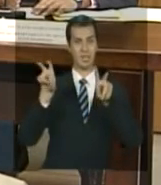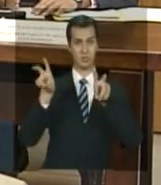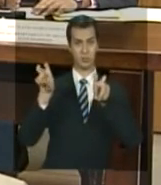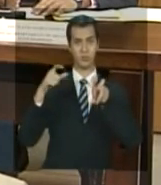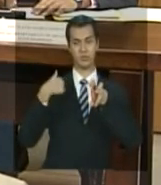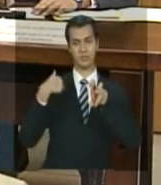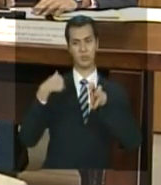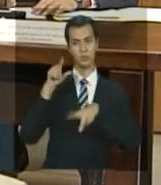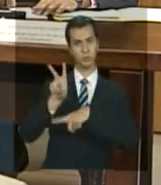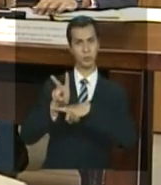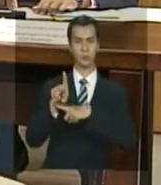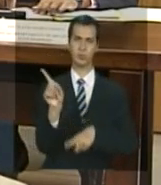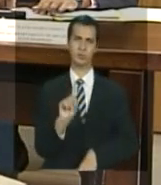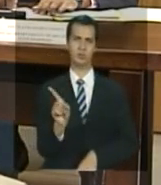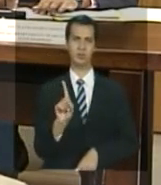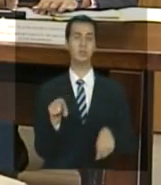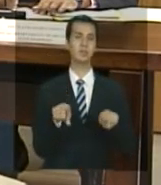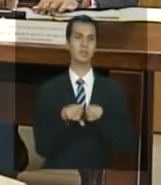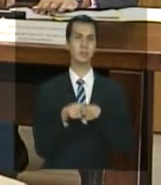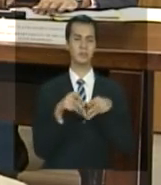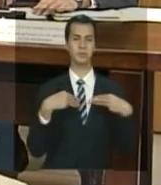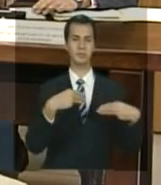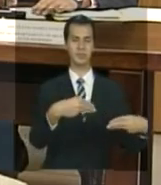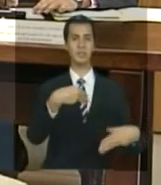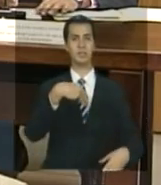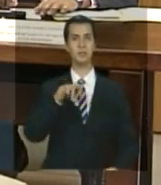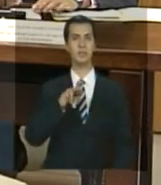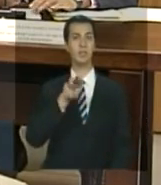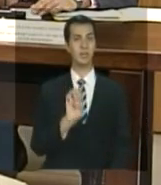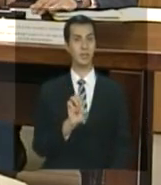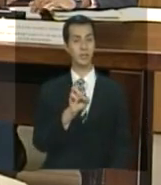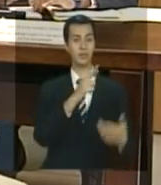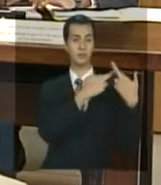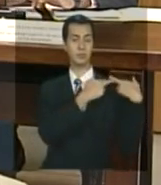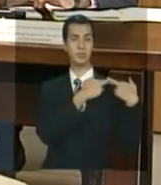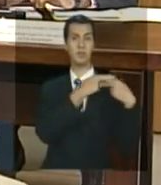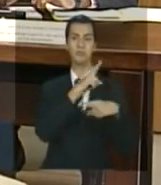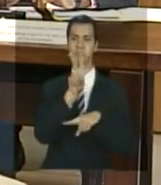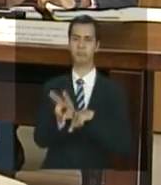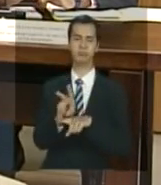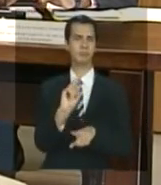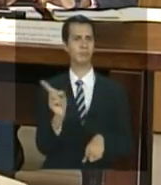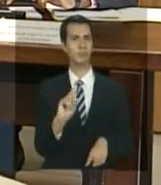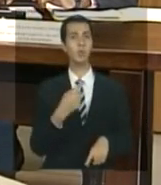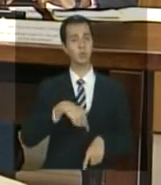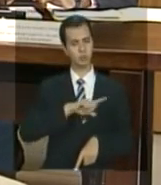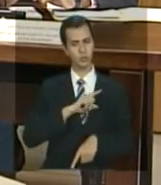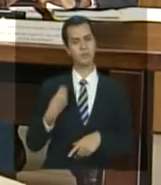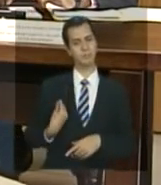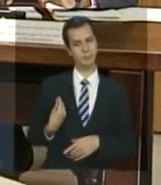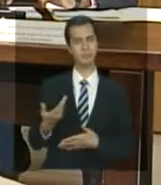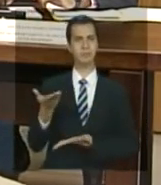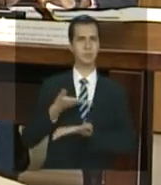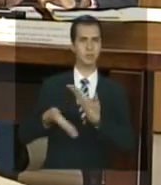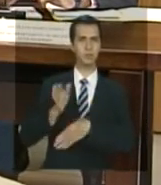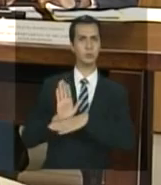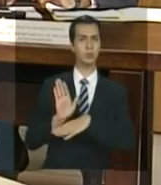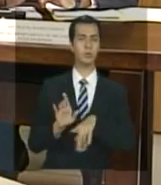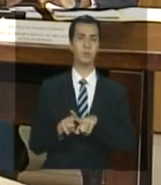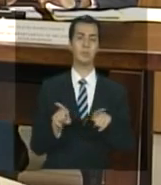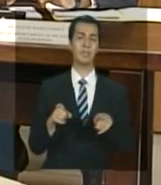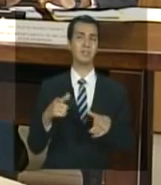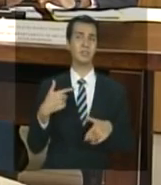Relações Exteriores não é responsável direto por essa área. Participamos, naturalmente, indiretamente. Eu não tenho notícias